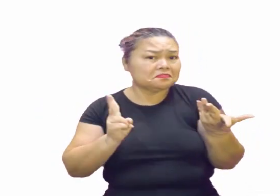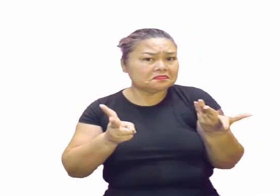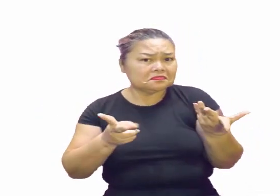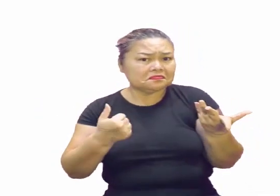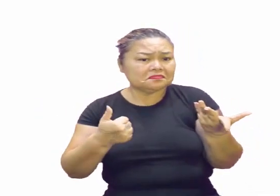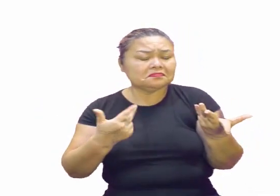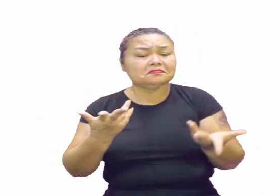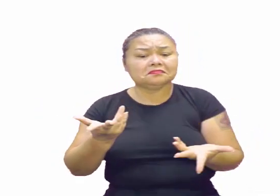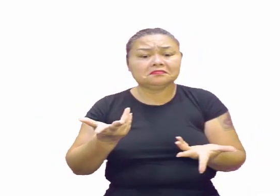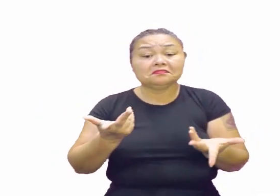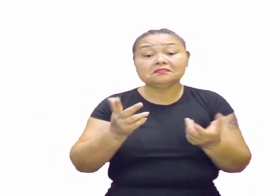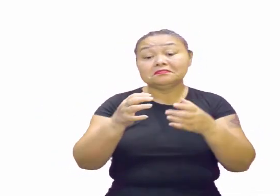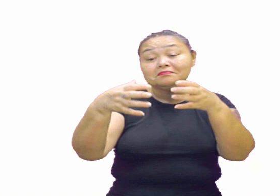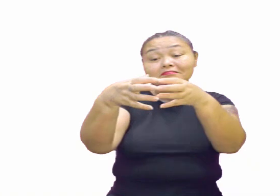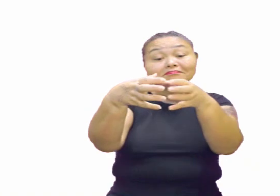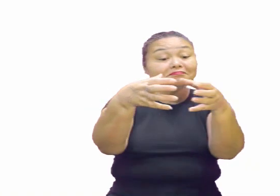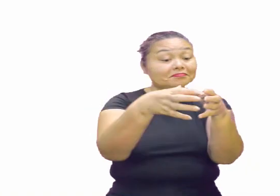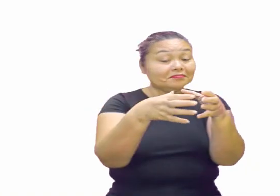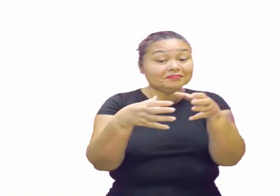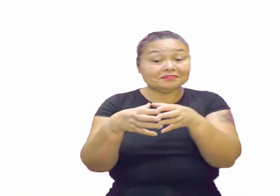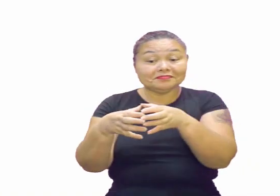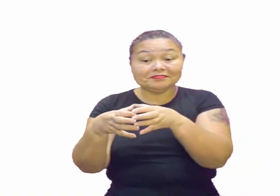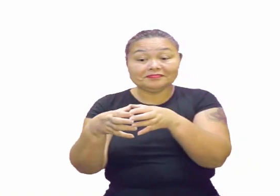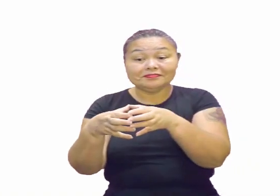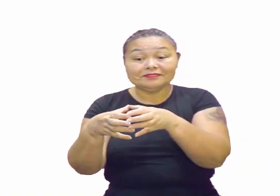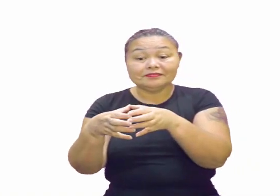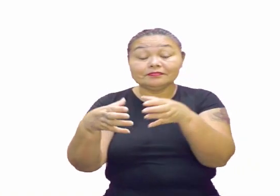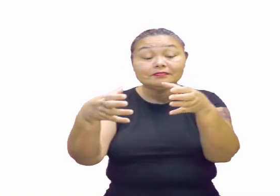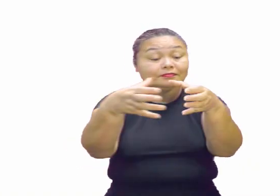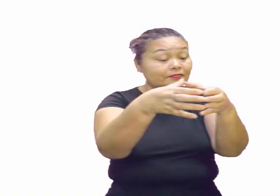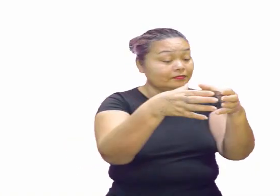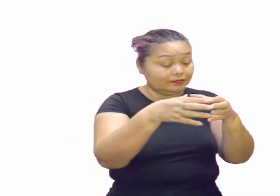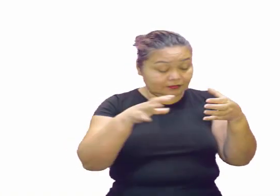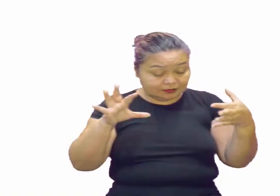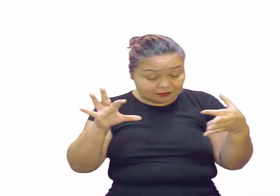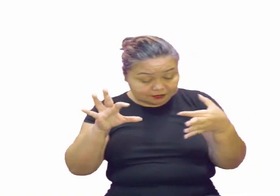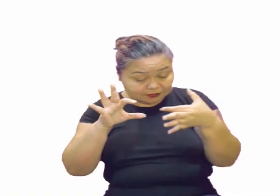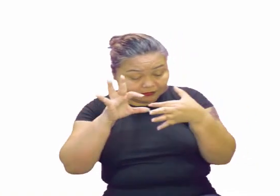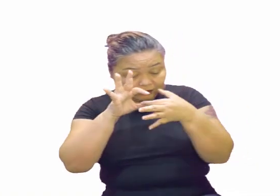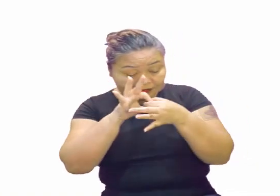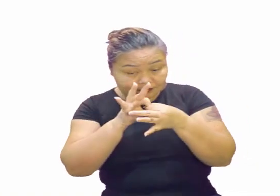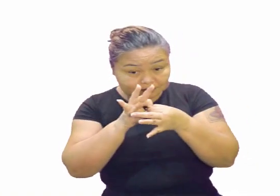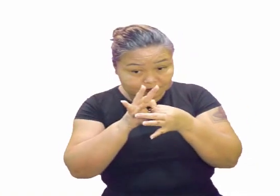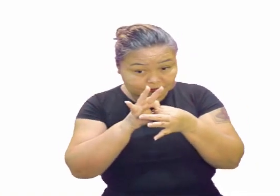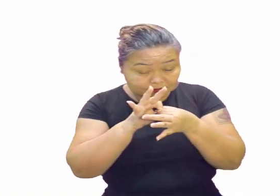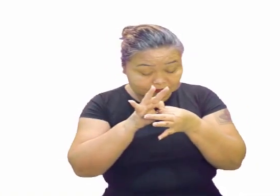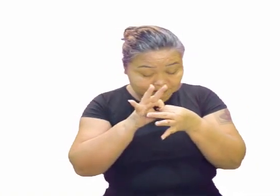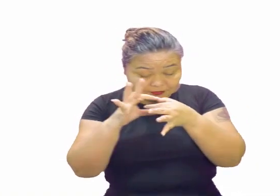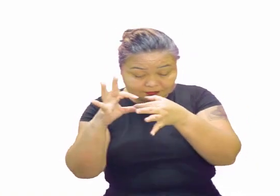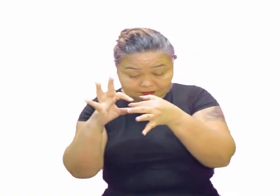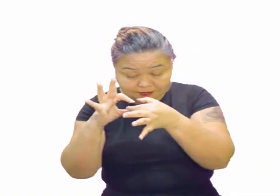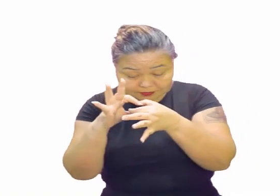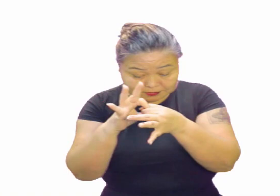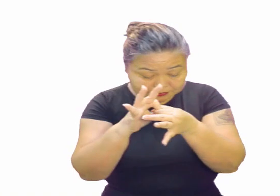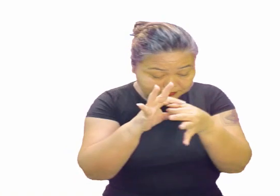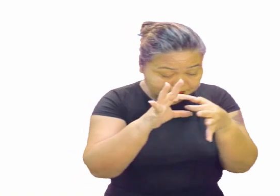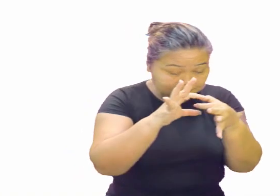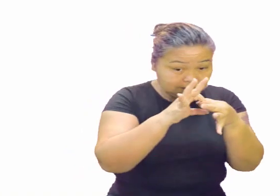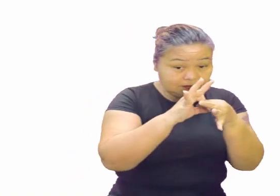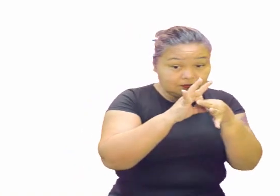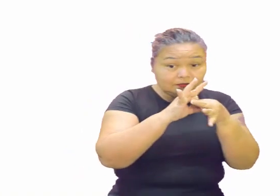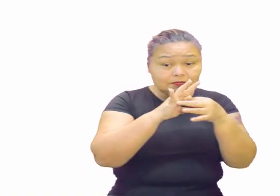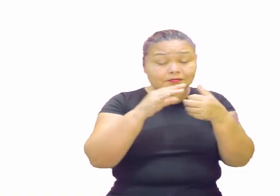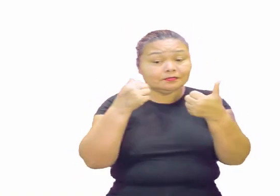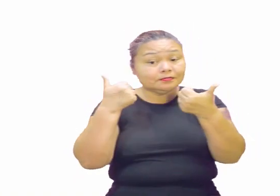professor. São as classes. As classes que se juntam, acabam se unindo, elas